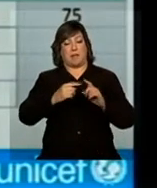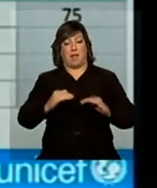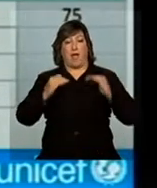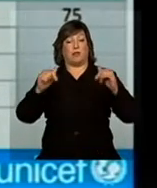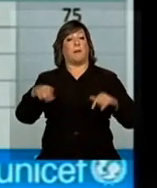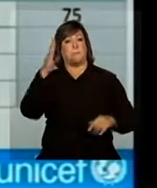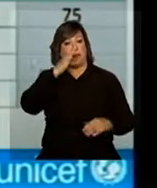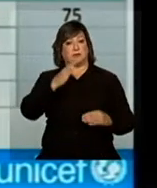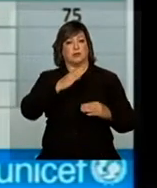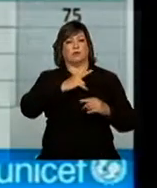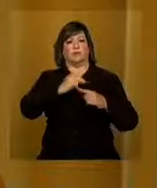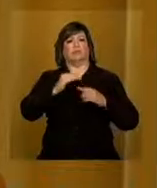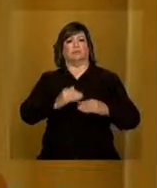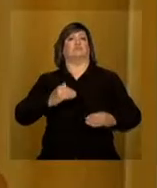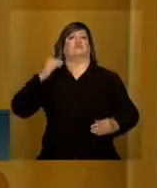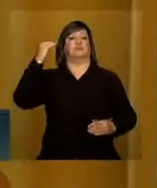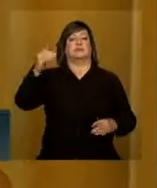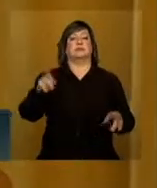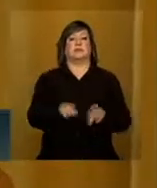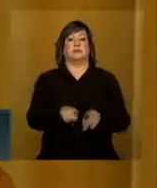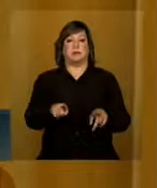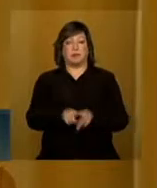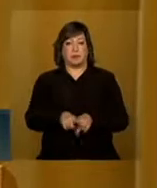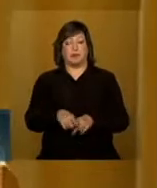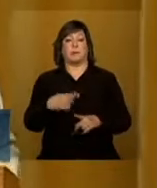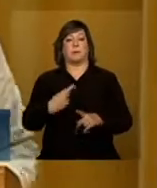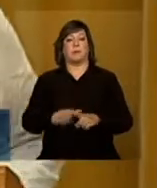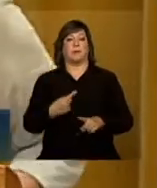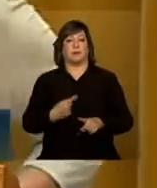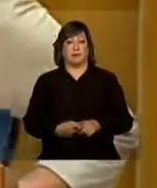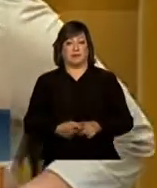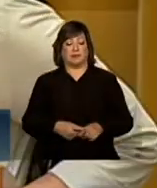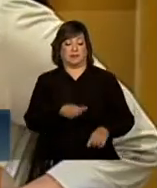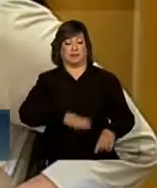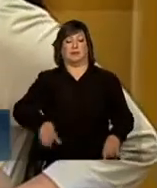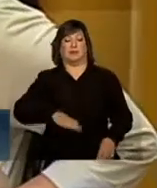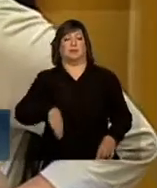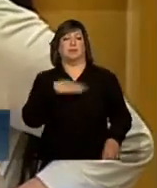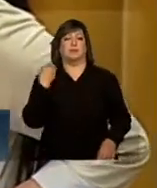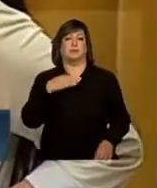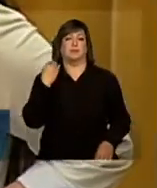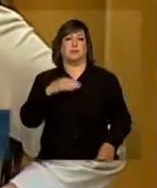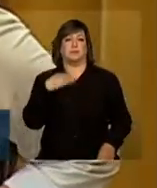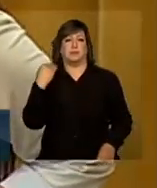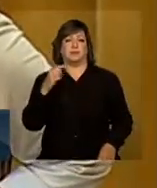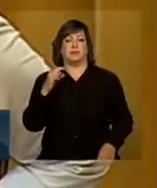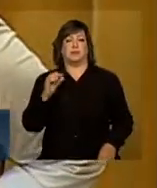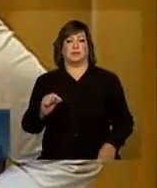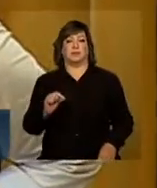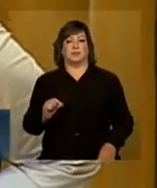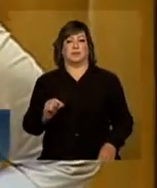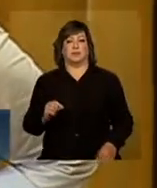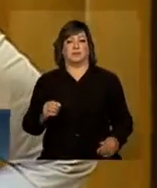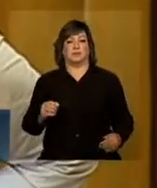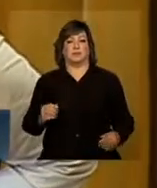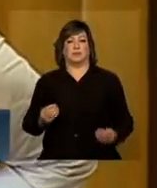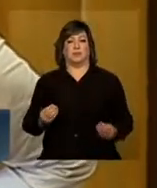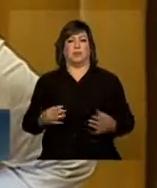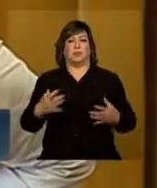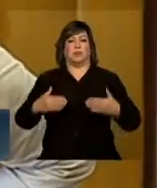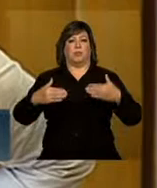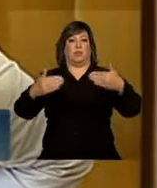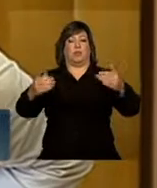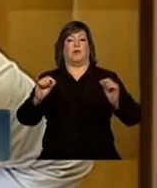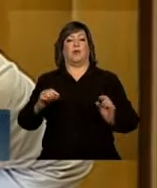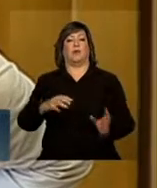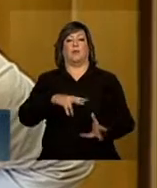Brasil supera novamente, também na mortalidade infantil, os avanços globais que foram